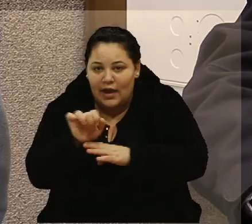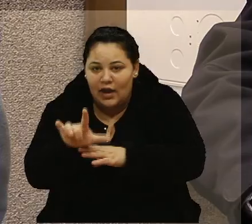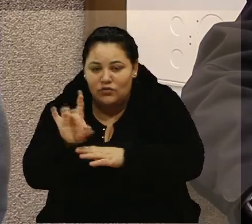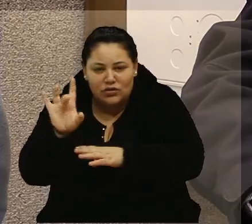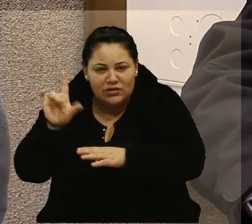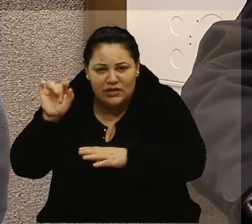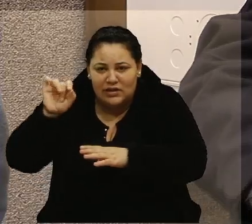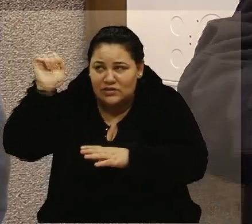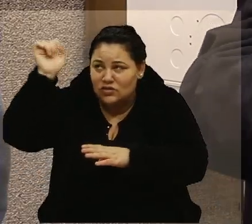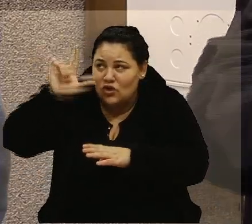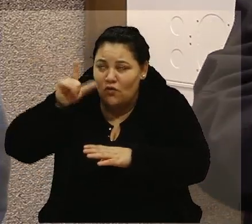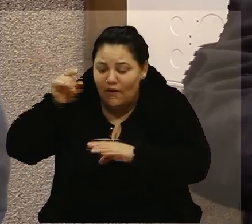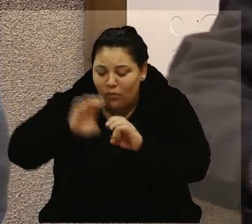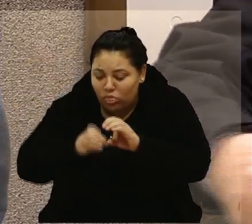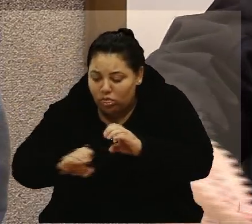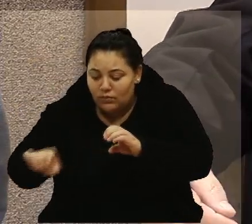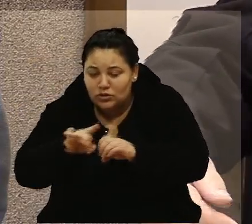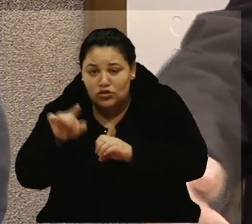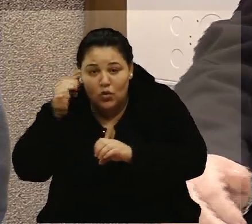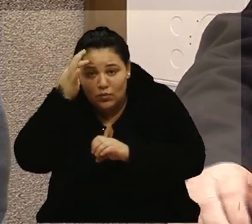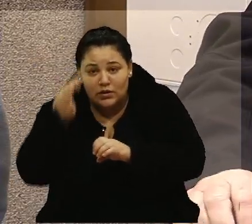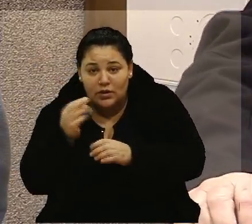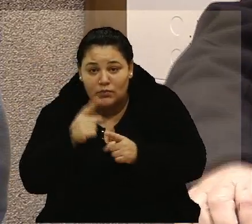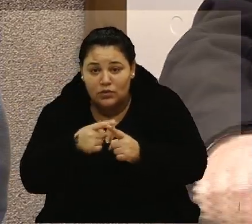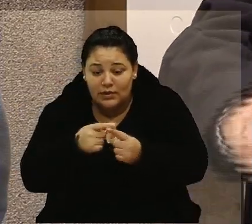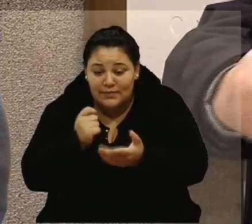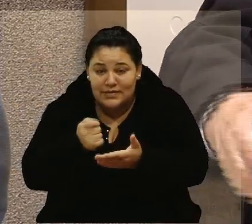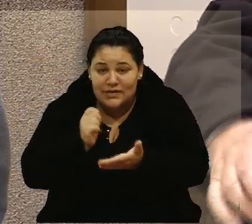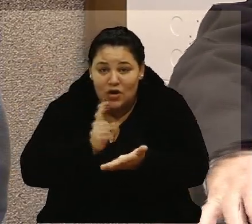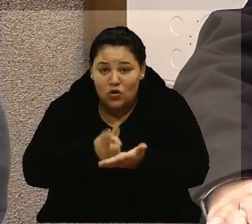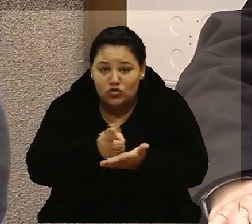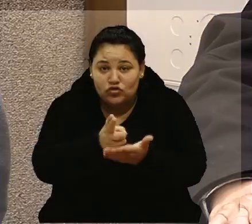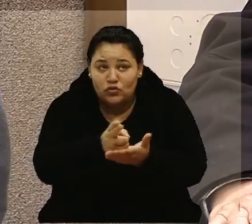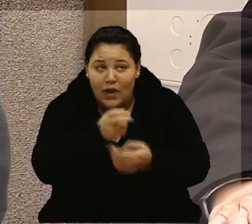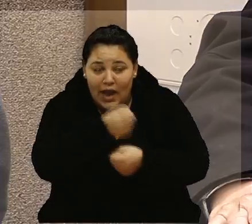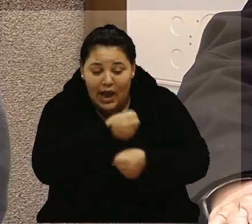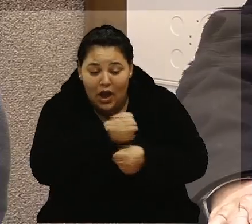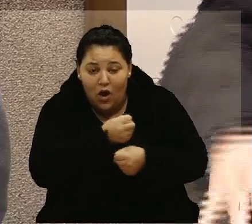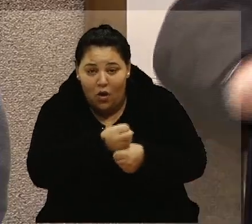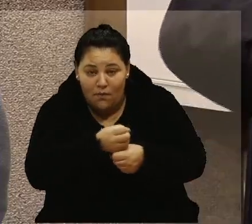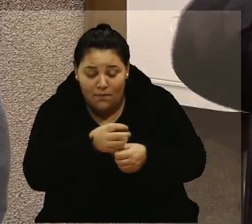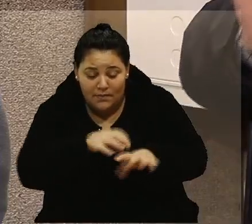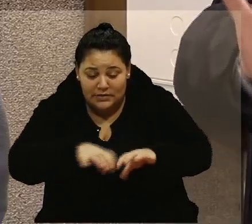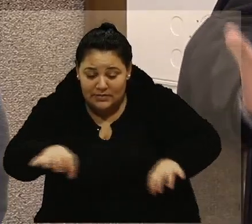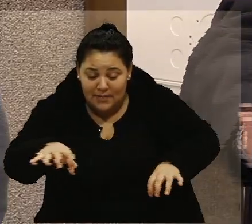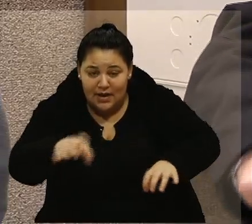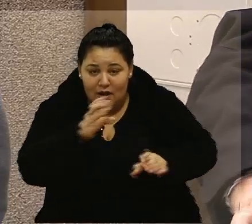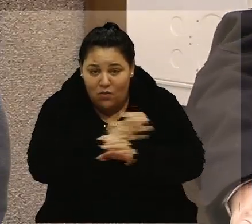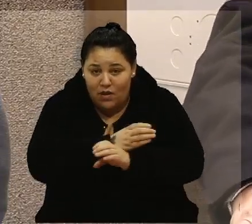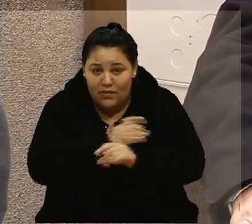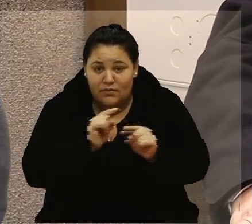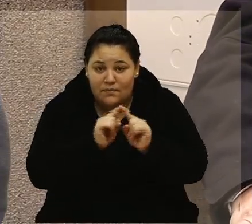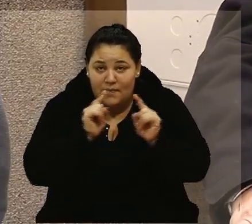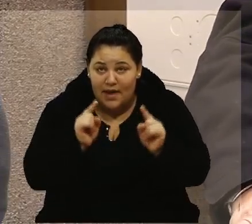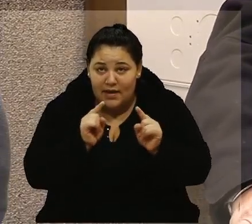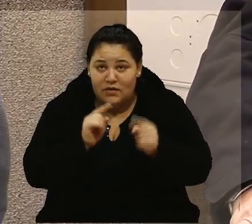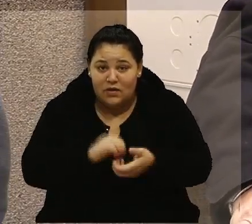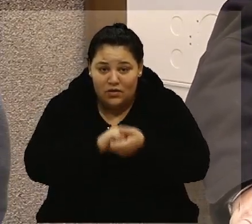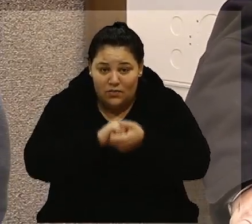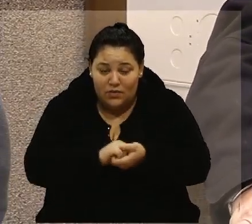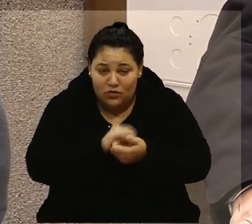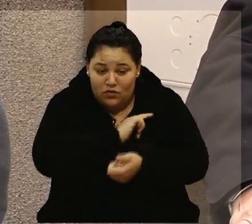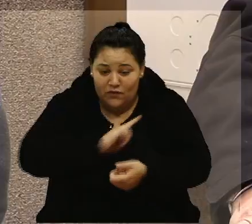de lobo para tu entender, né, por que tem que continuar essas obras de colocação do separador absoluto. Mas cumprimentos ao governo, é uma